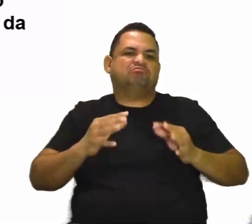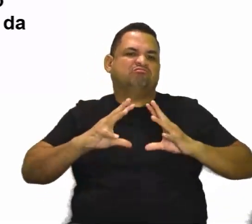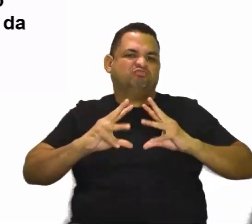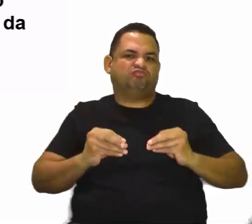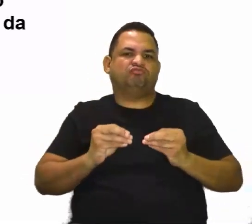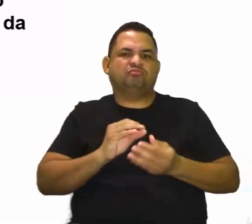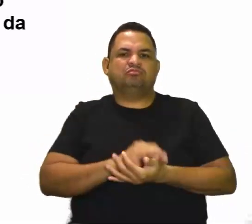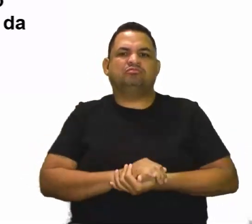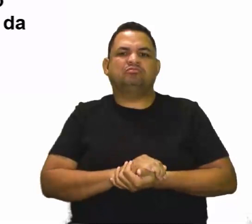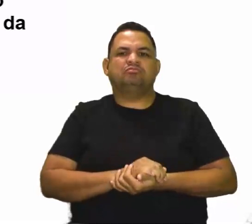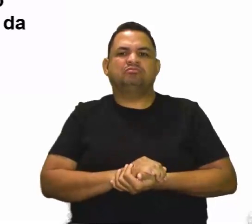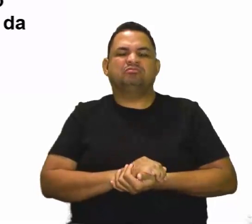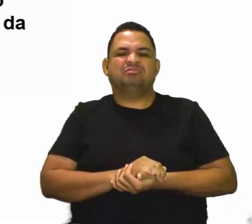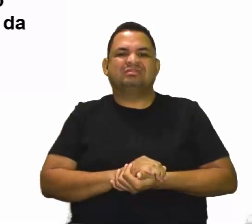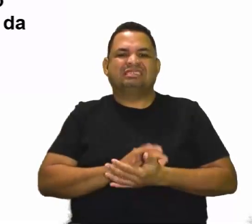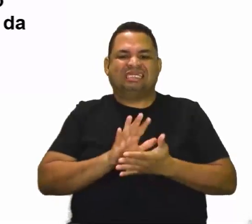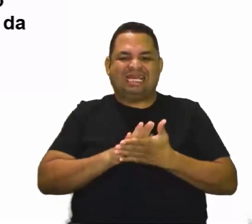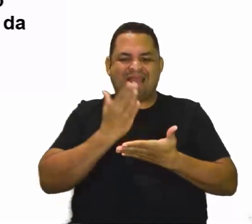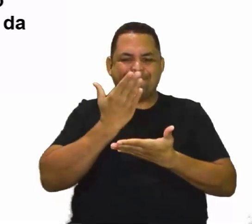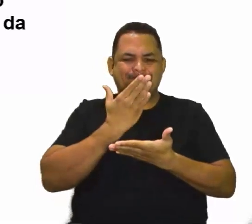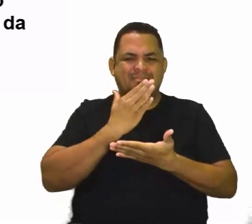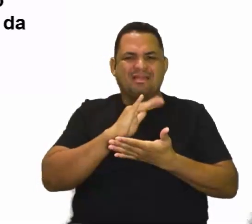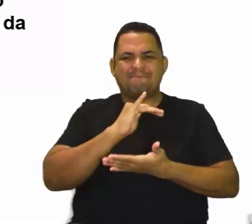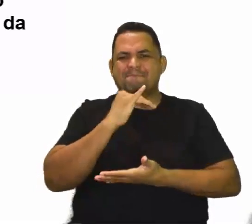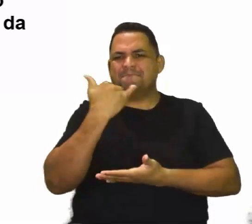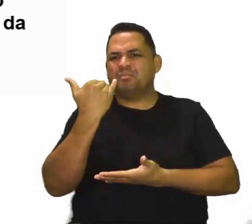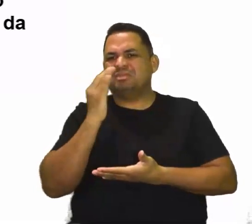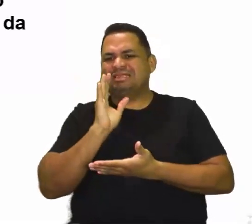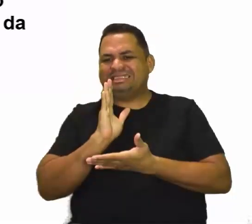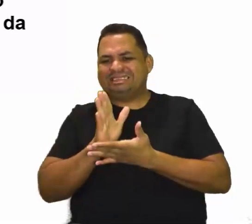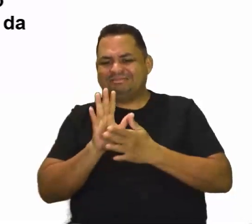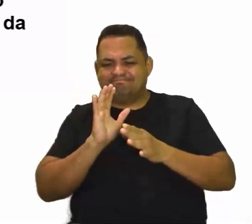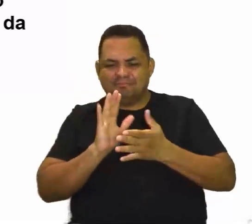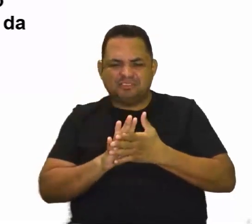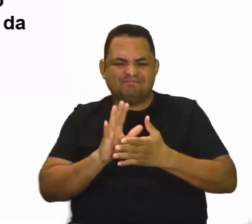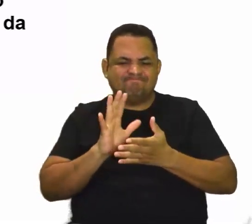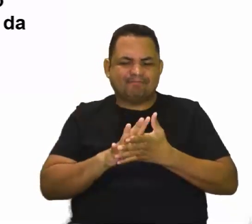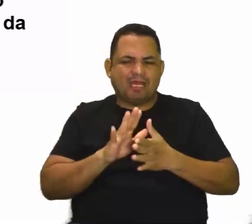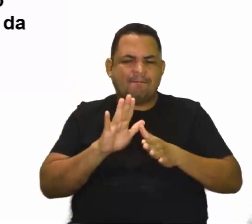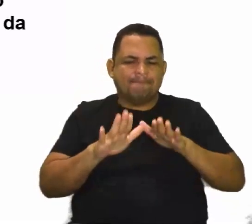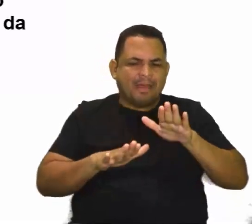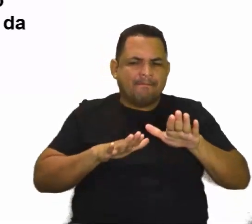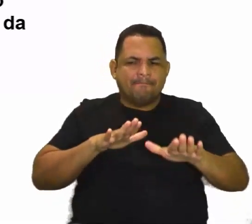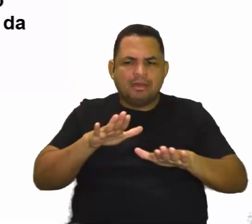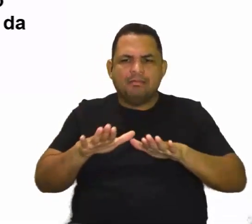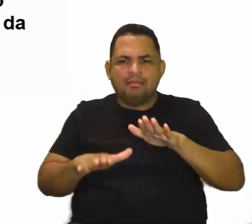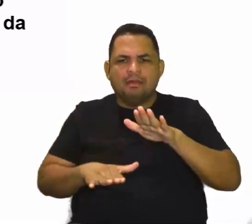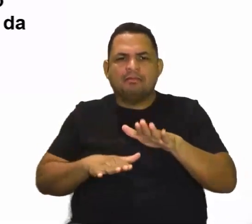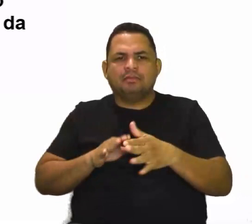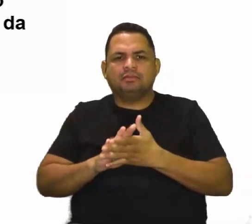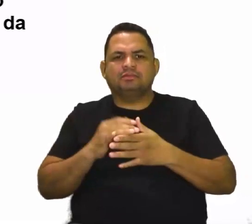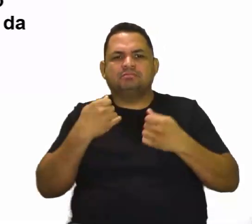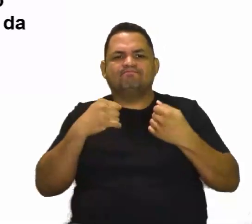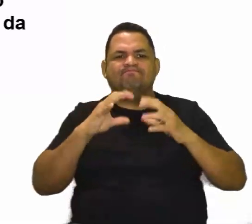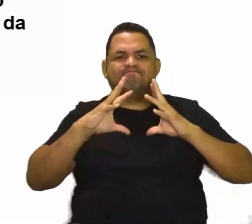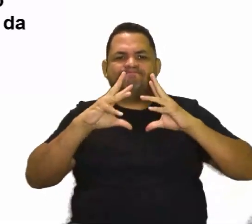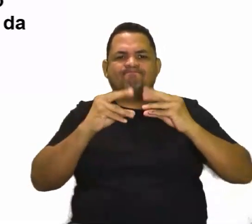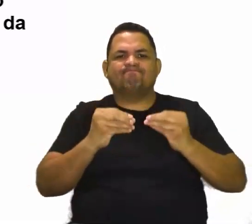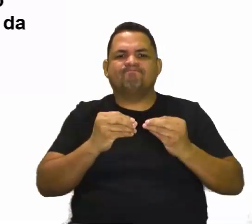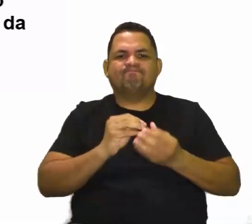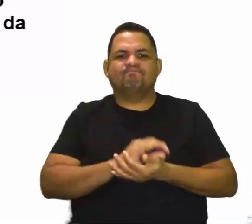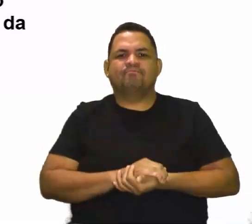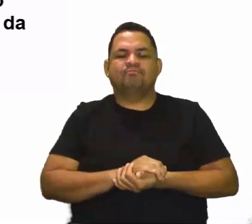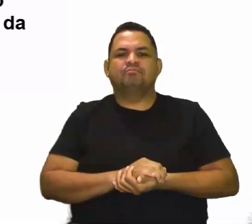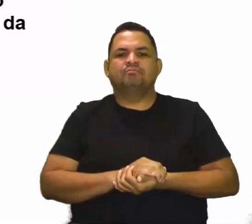Expugnado, palmo a palmo. na precisão integral do